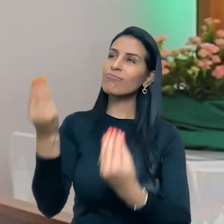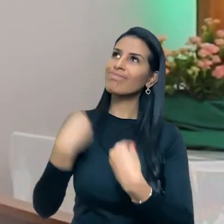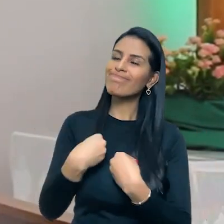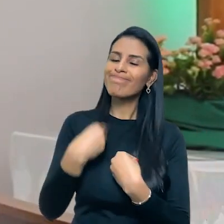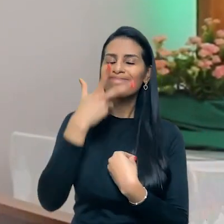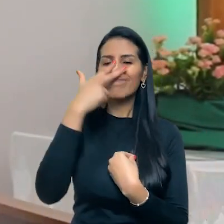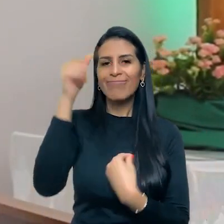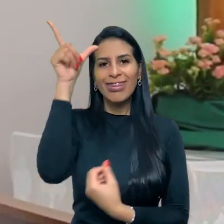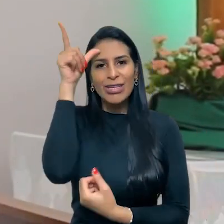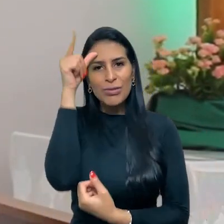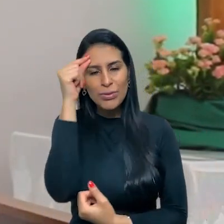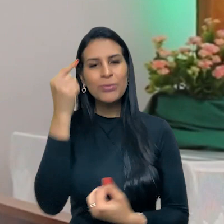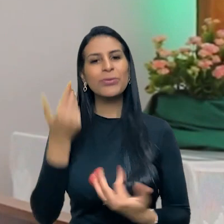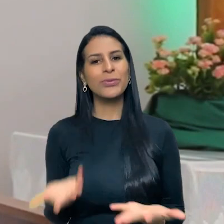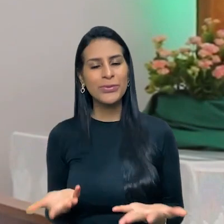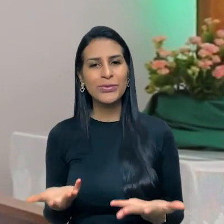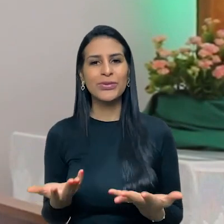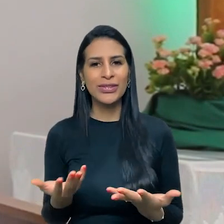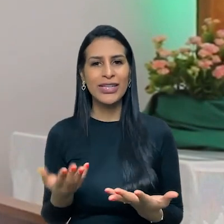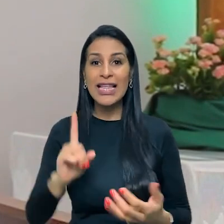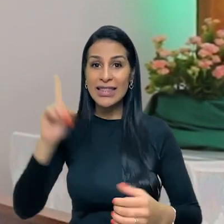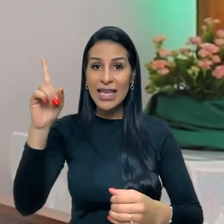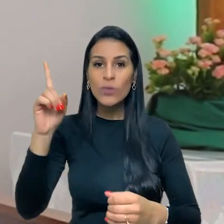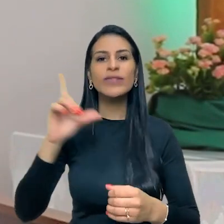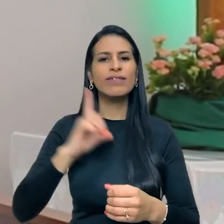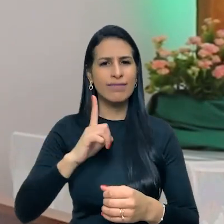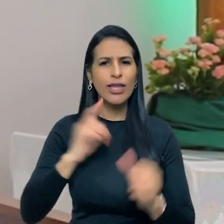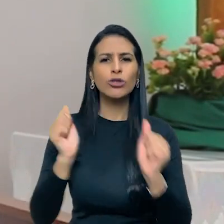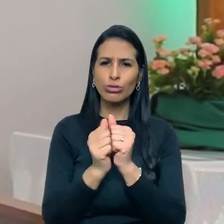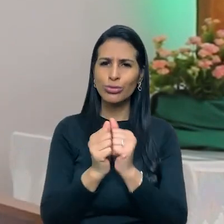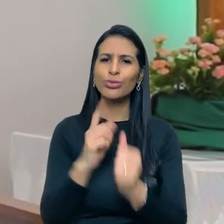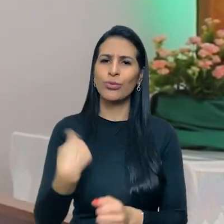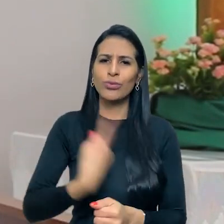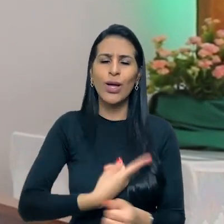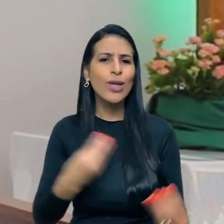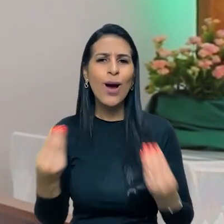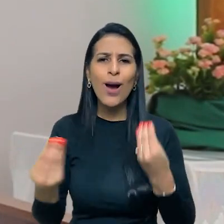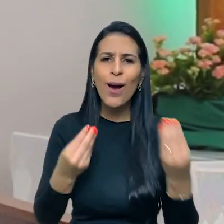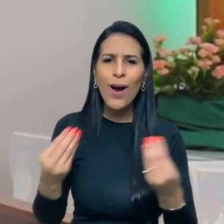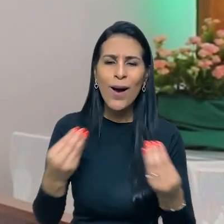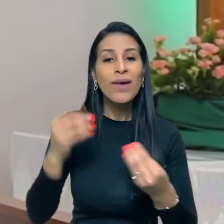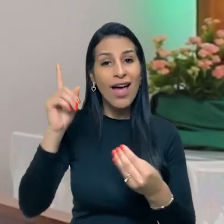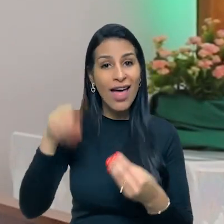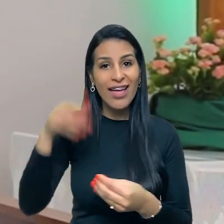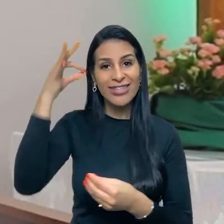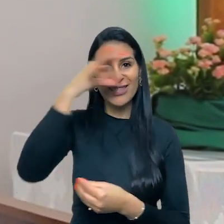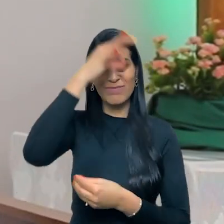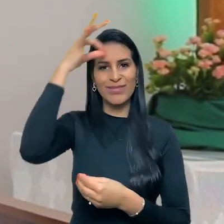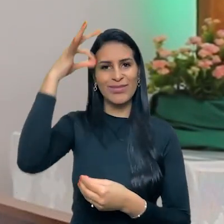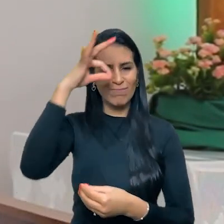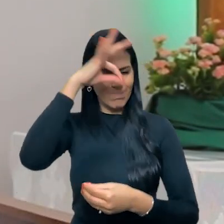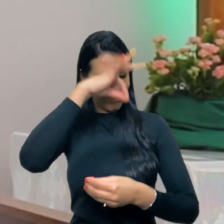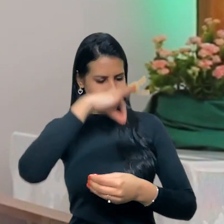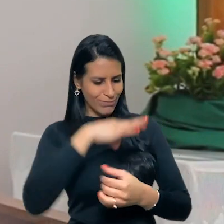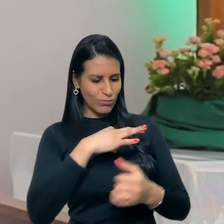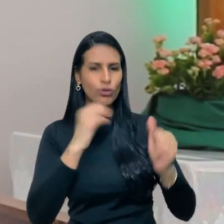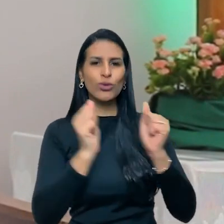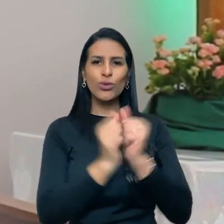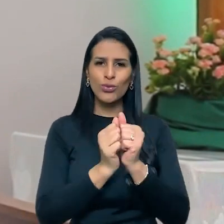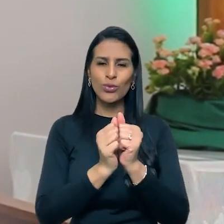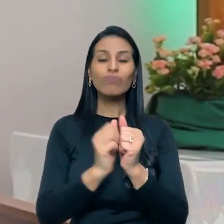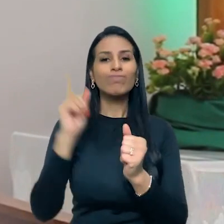está entre nós. Ele fala e age na força do Espírito Santo. Nos incentiva a